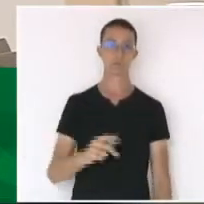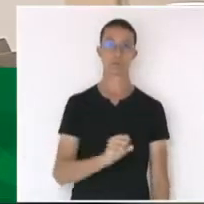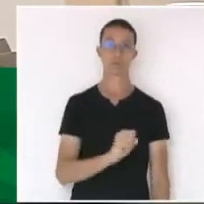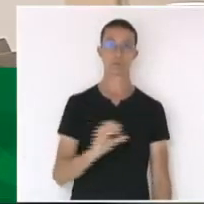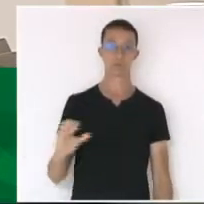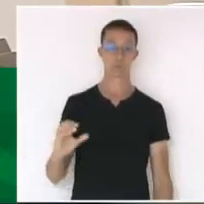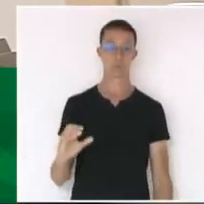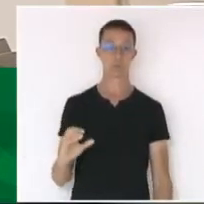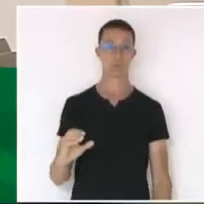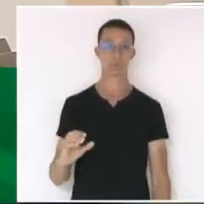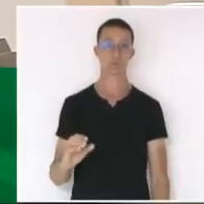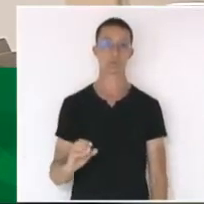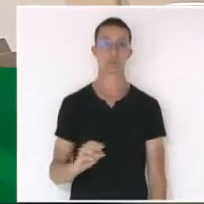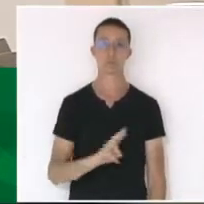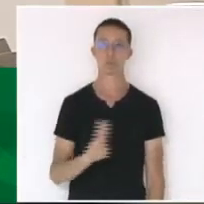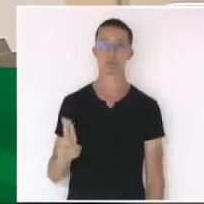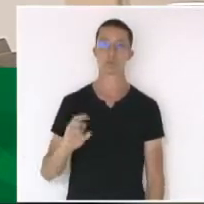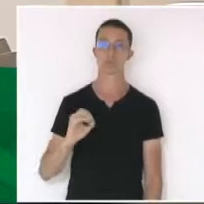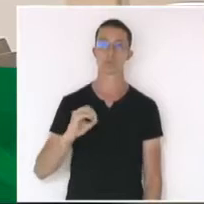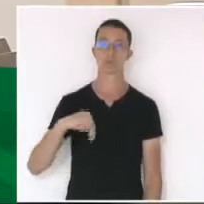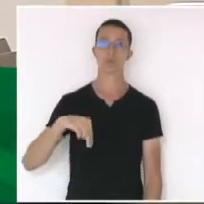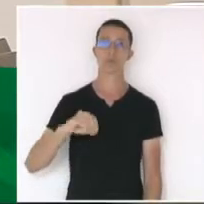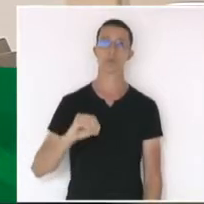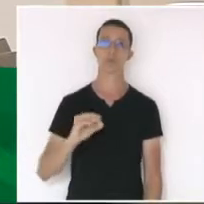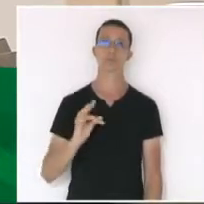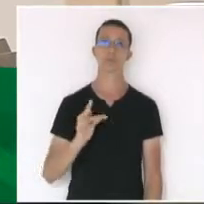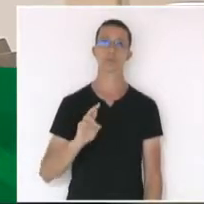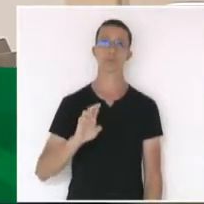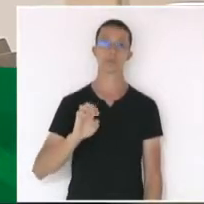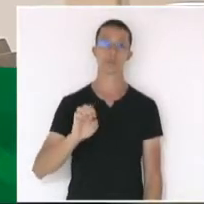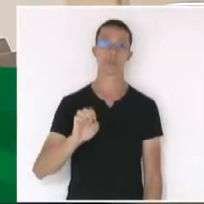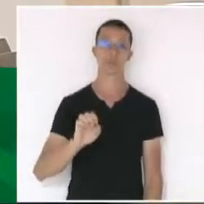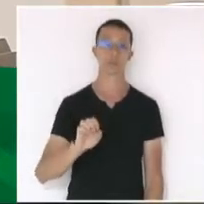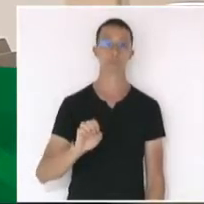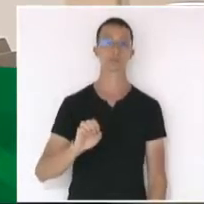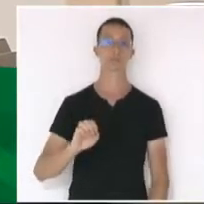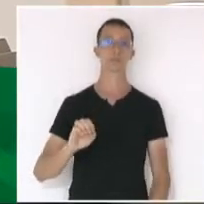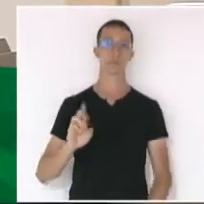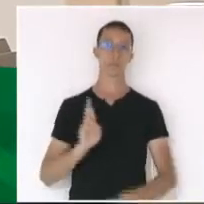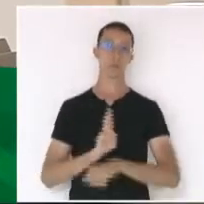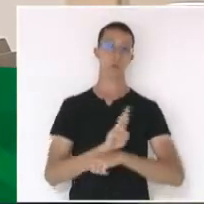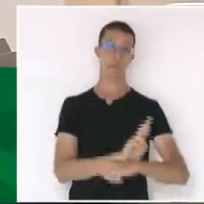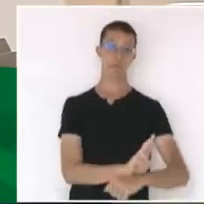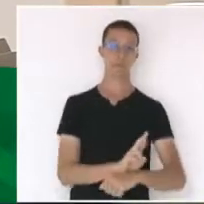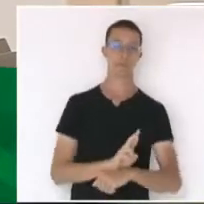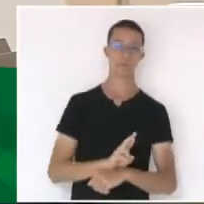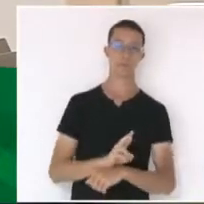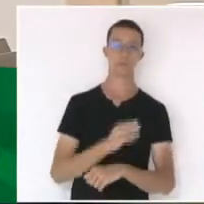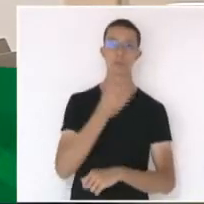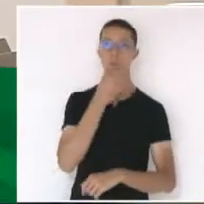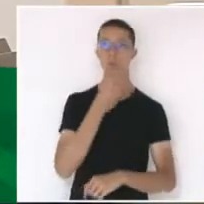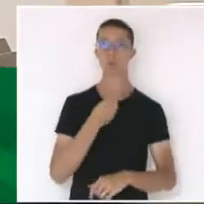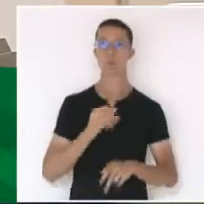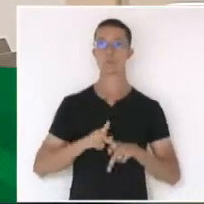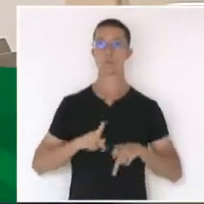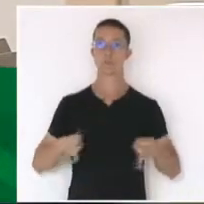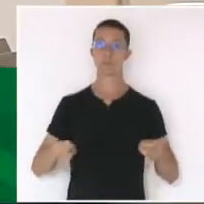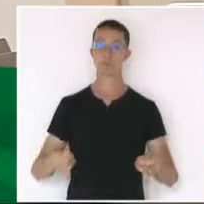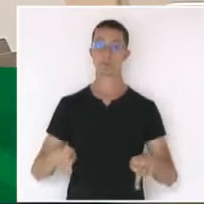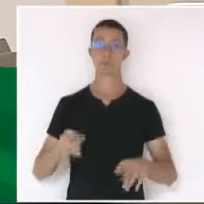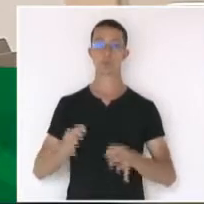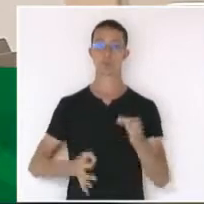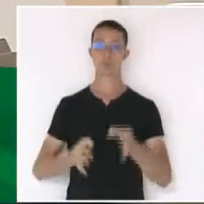Onofre José Carvalho Agostini neste ato representando o Excelentíssimo Senhor Procurador de